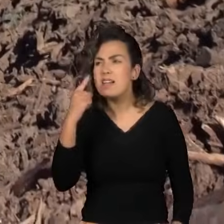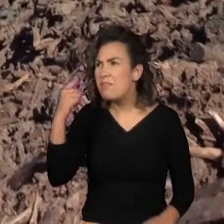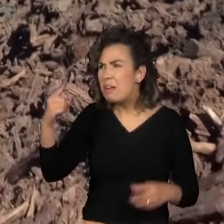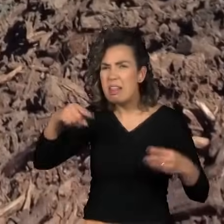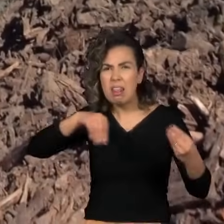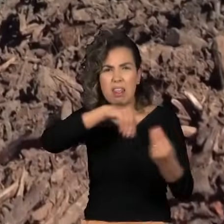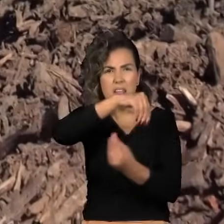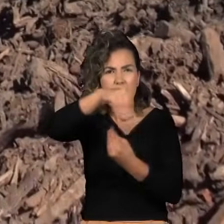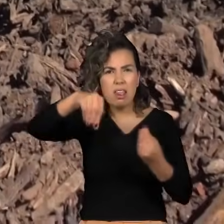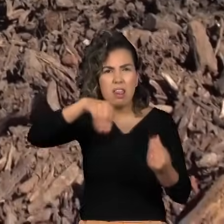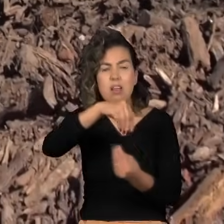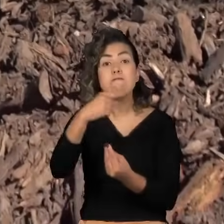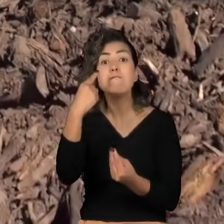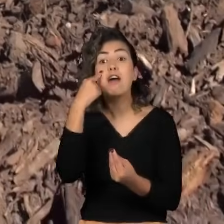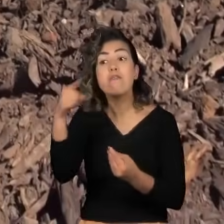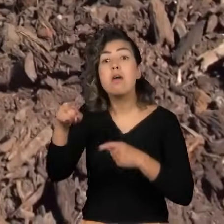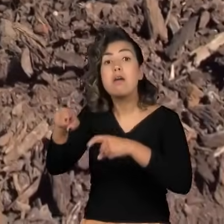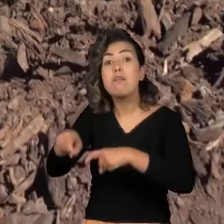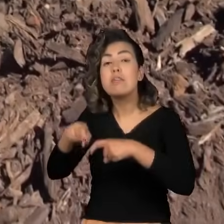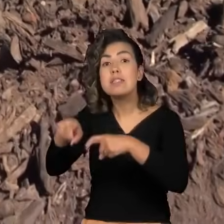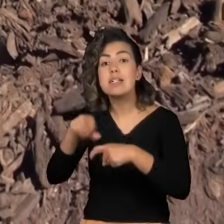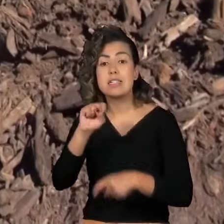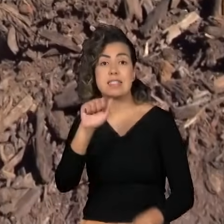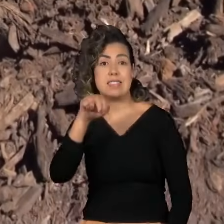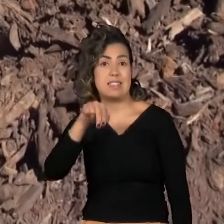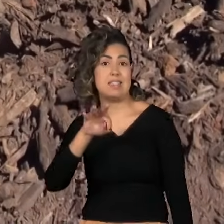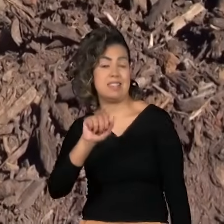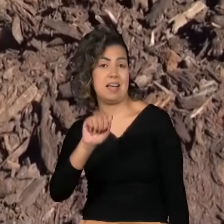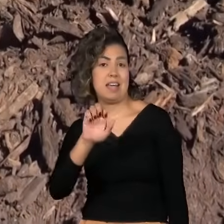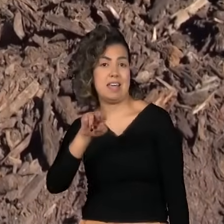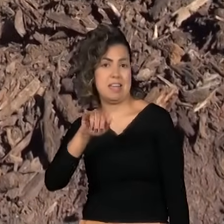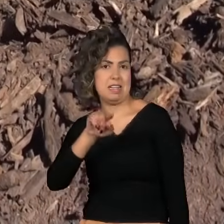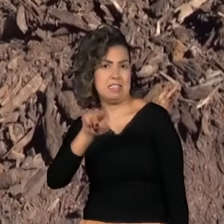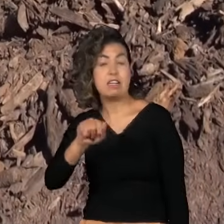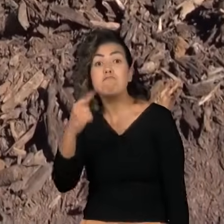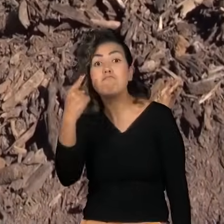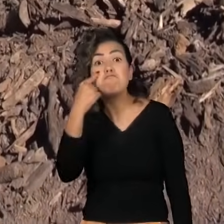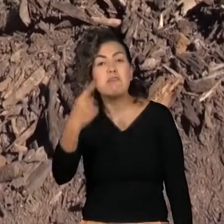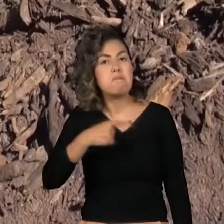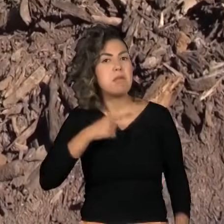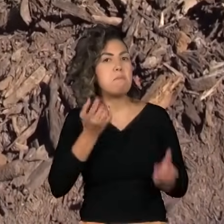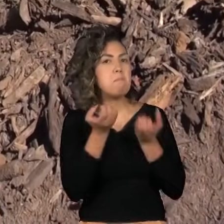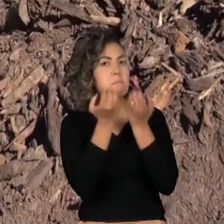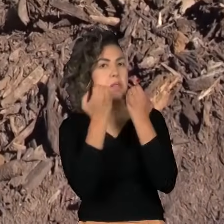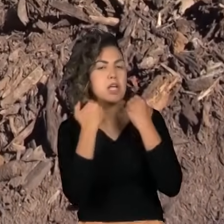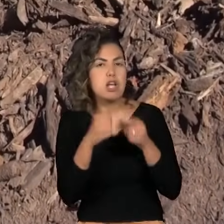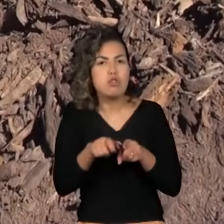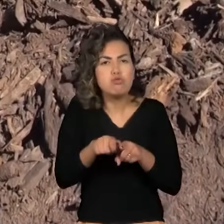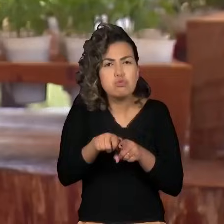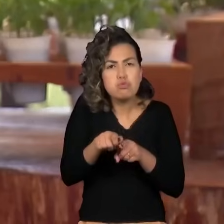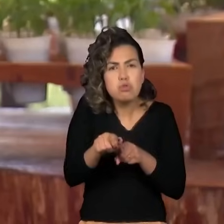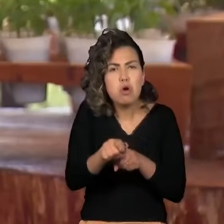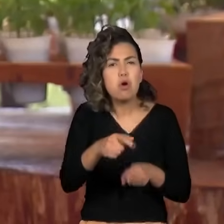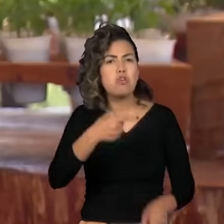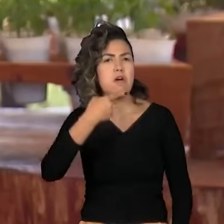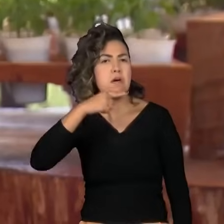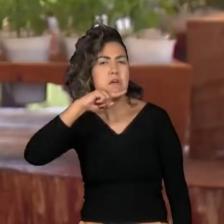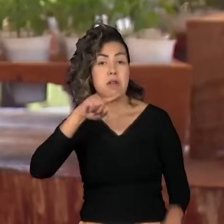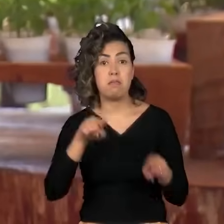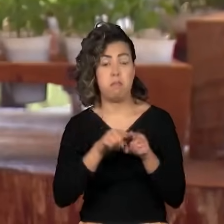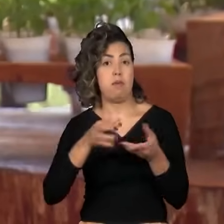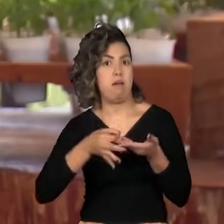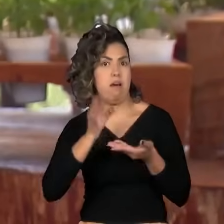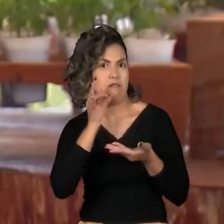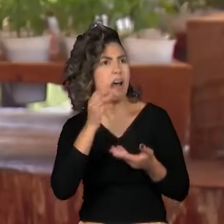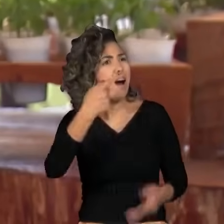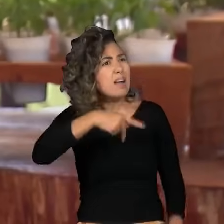culturas da Fazenda Santa Elisa, como milho, soja, cana e café. Nossos solos no Brasil eles